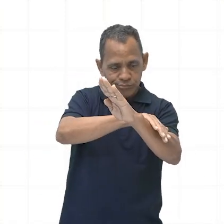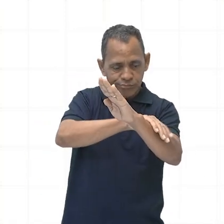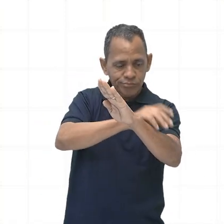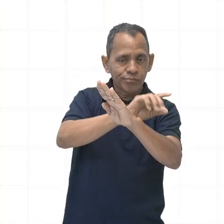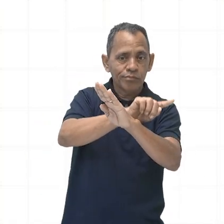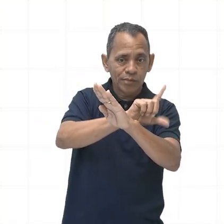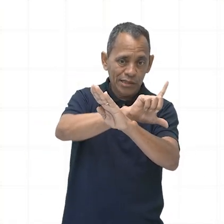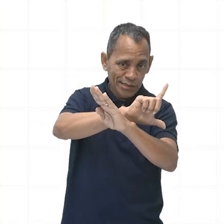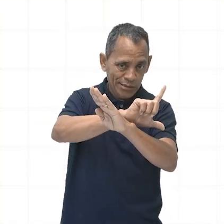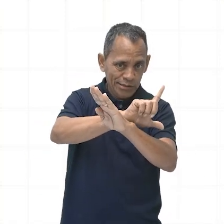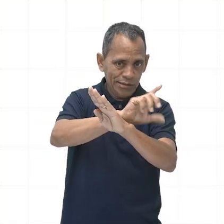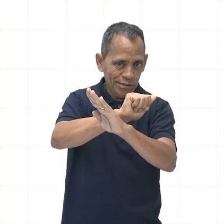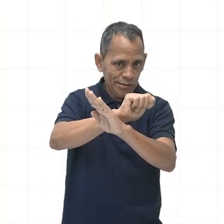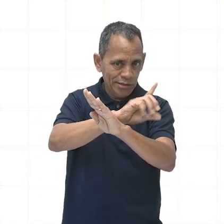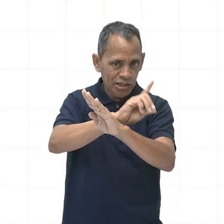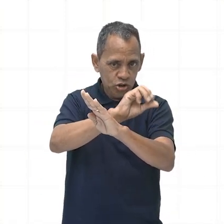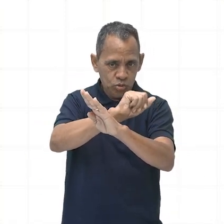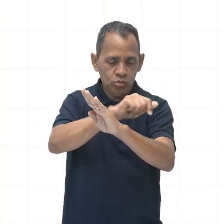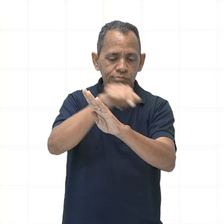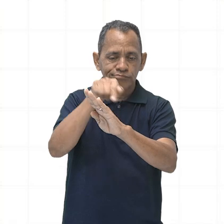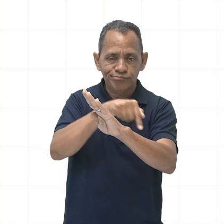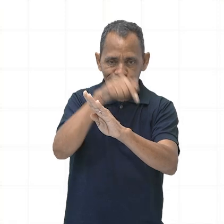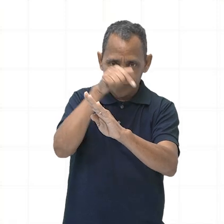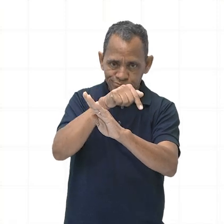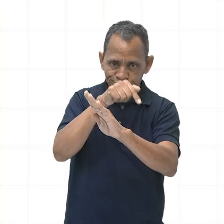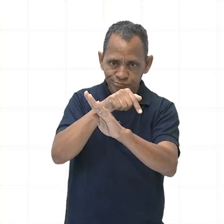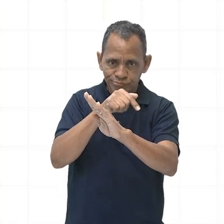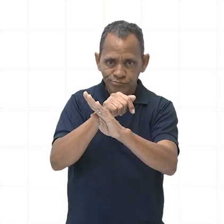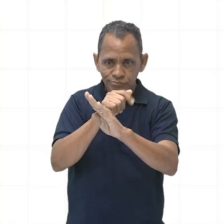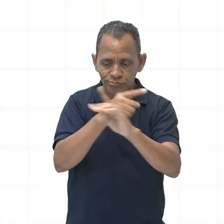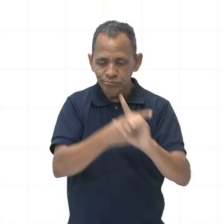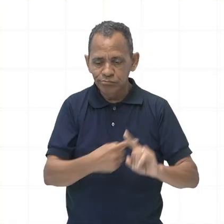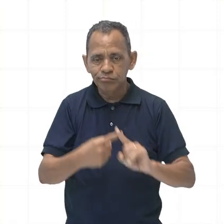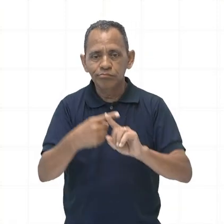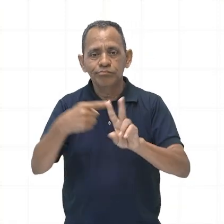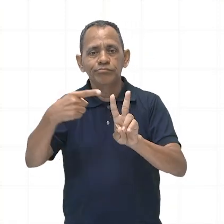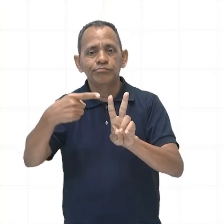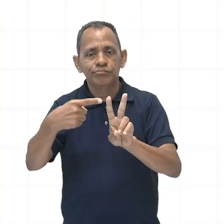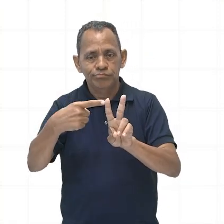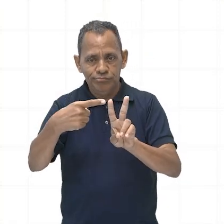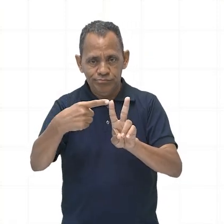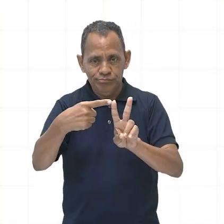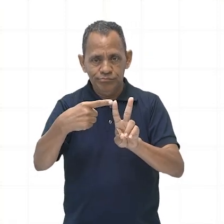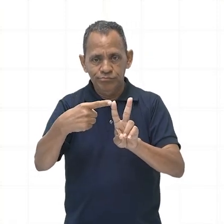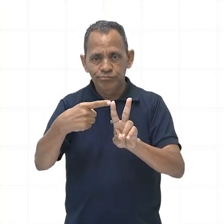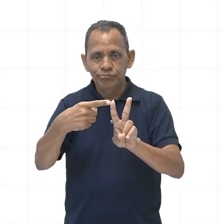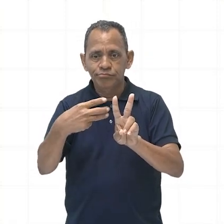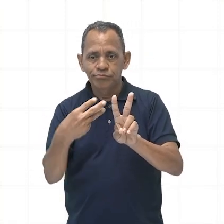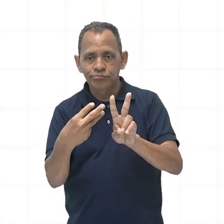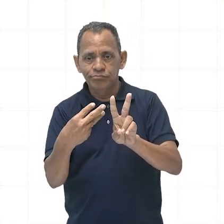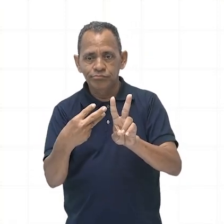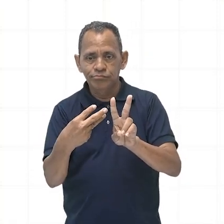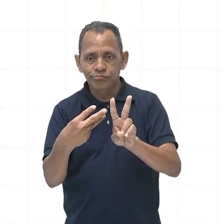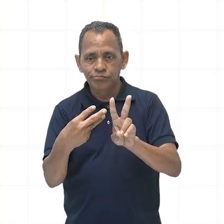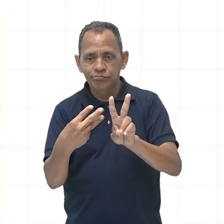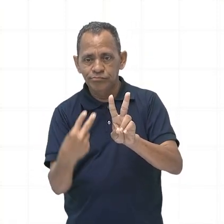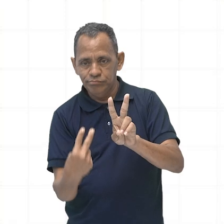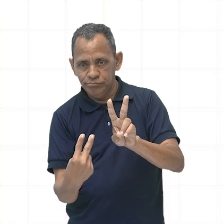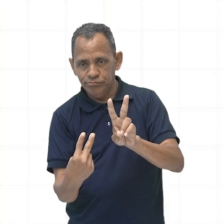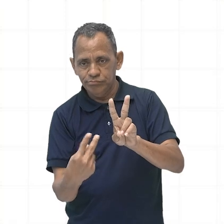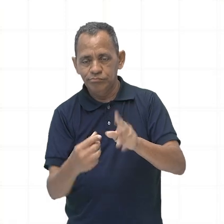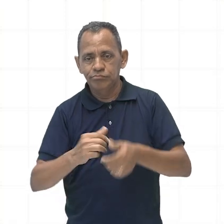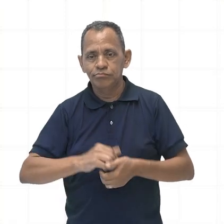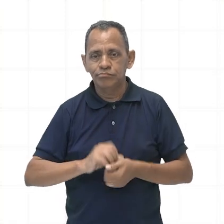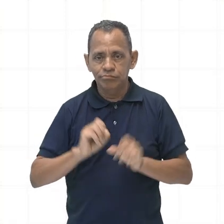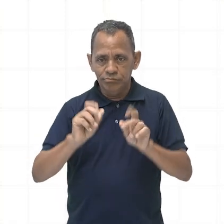lado desse triângulo equilátero multiplicado aí por raiz de 3 sobre